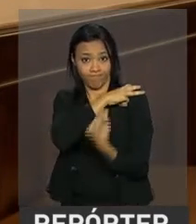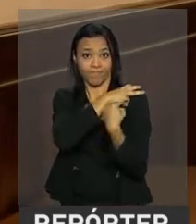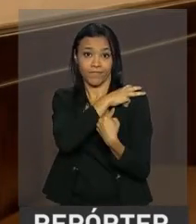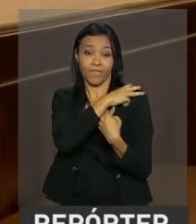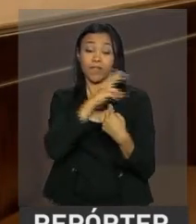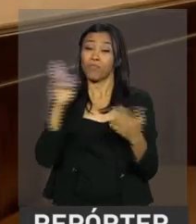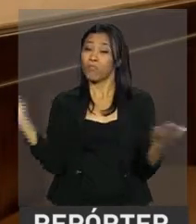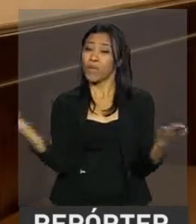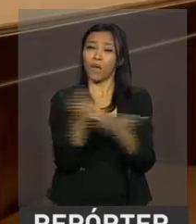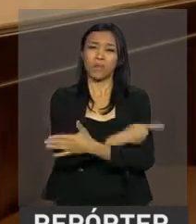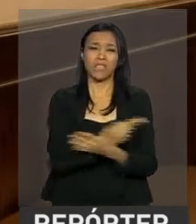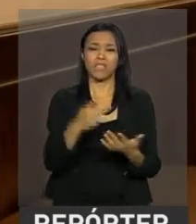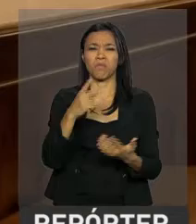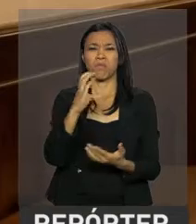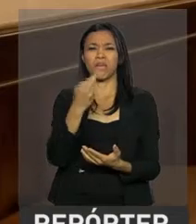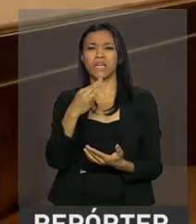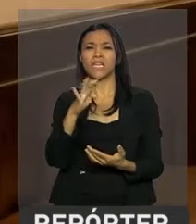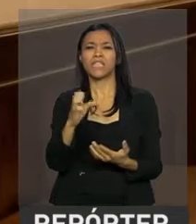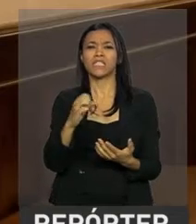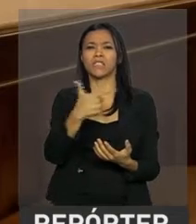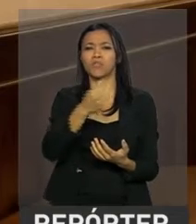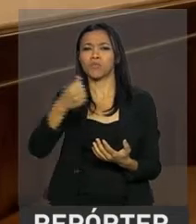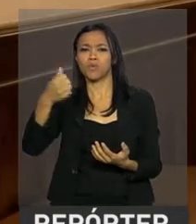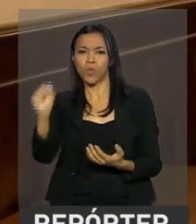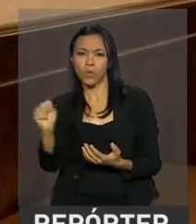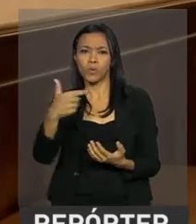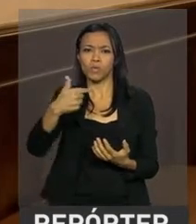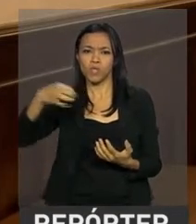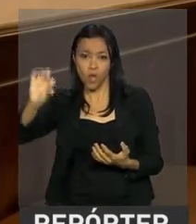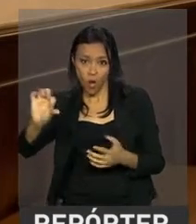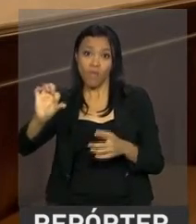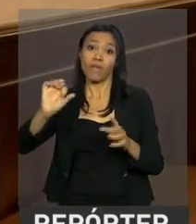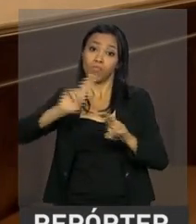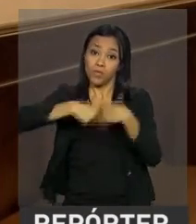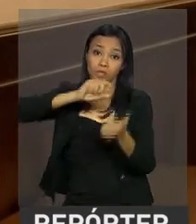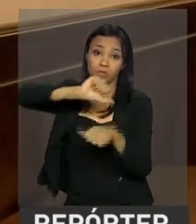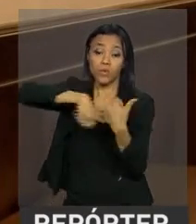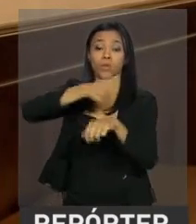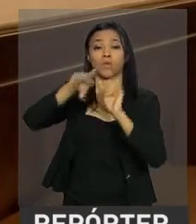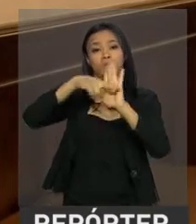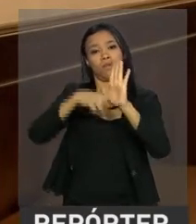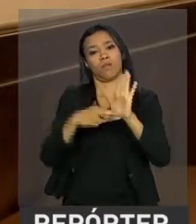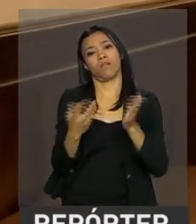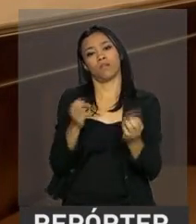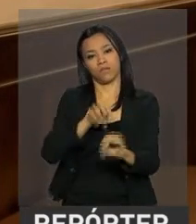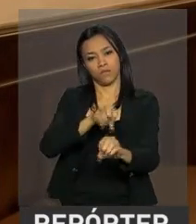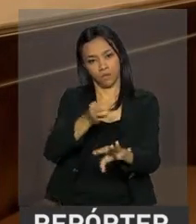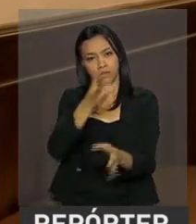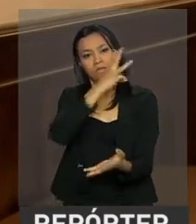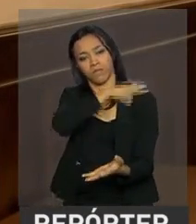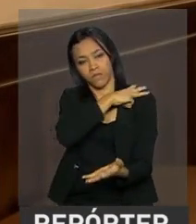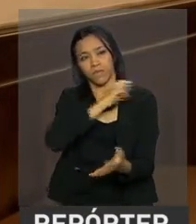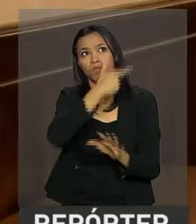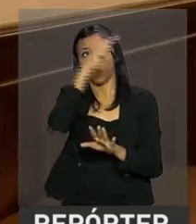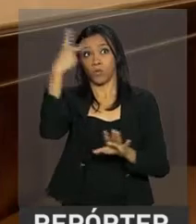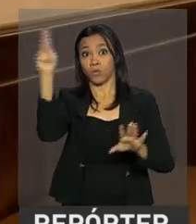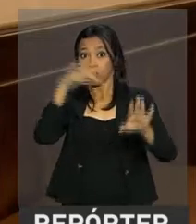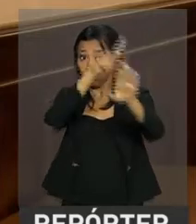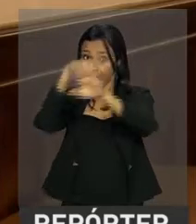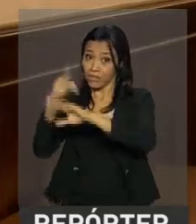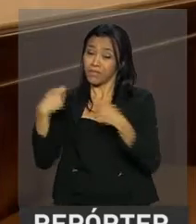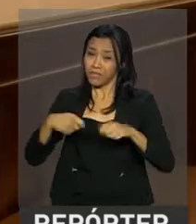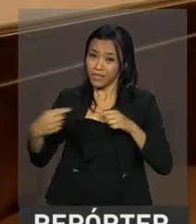crise de 2008-2009, intensificando de maneira aguda essa maior articulação entre